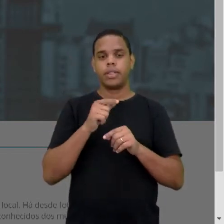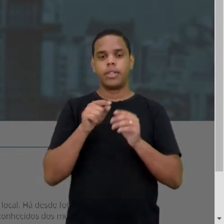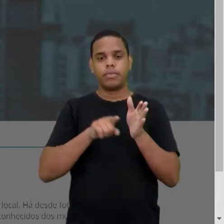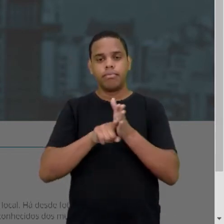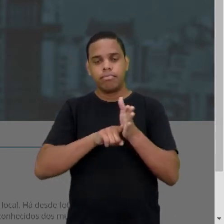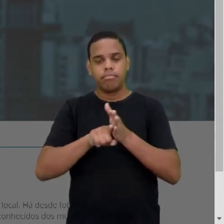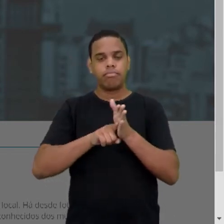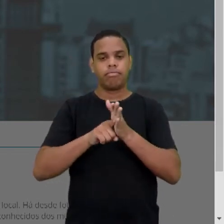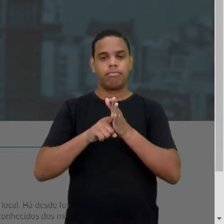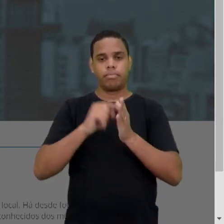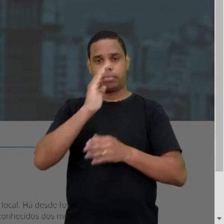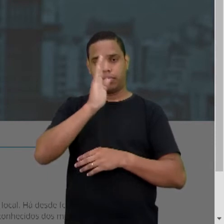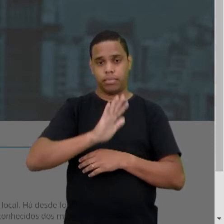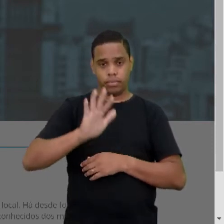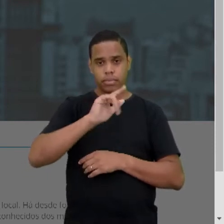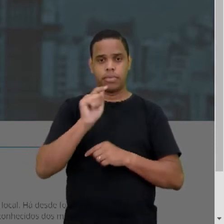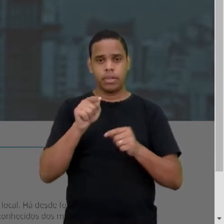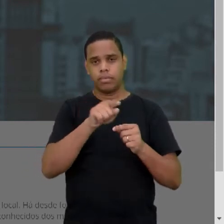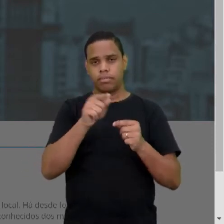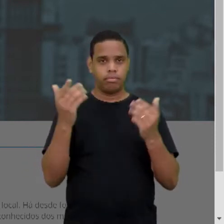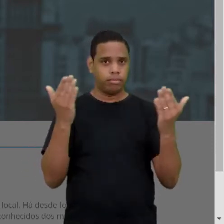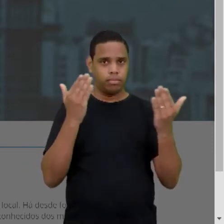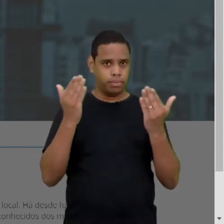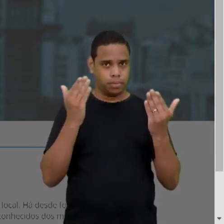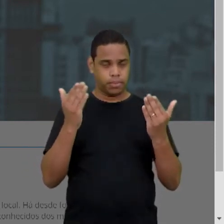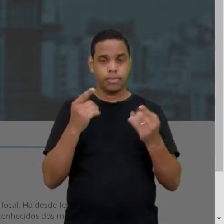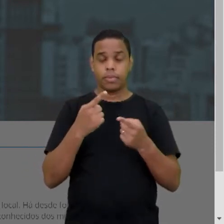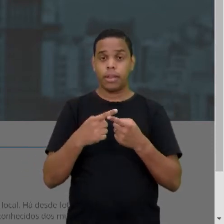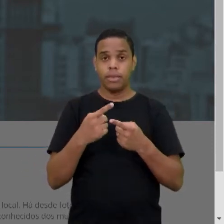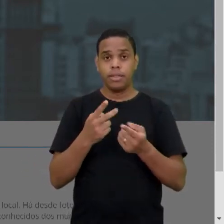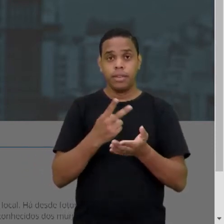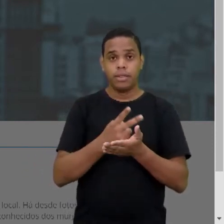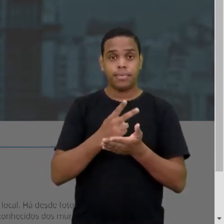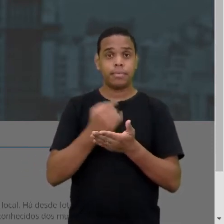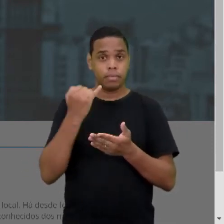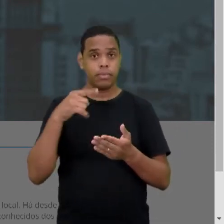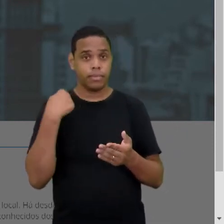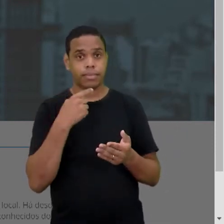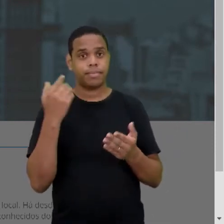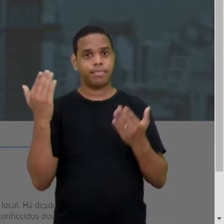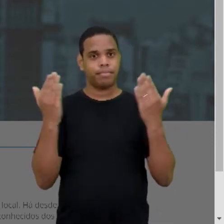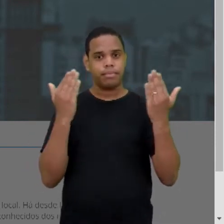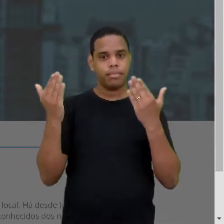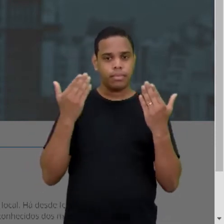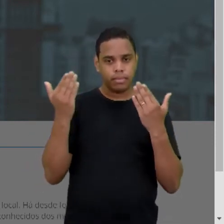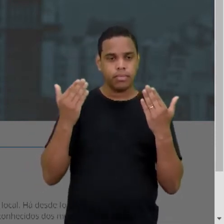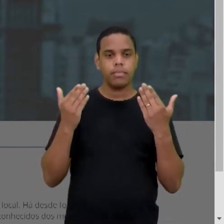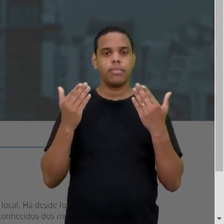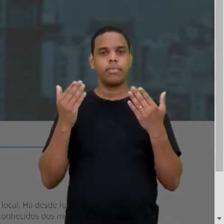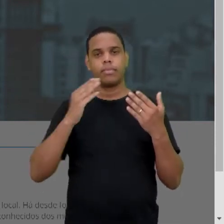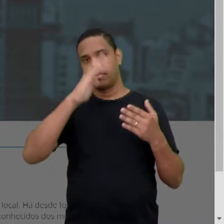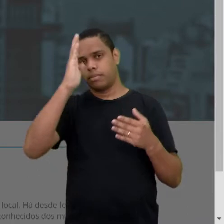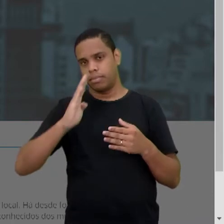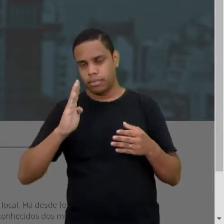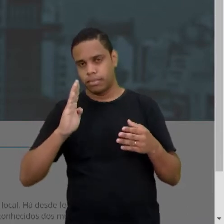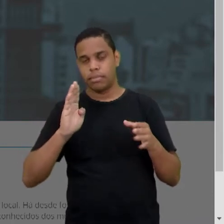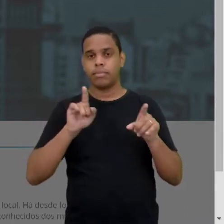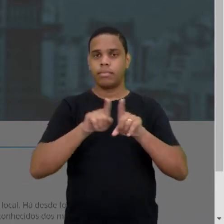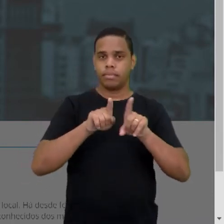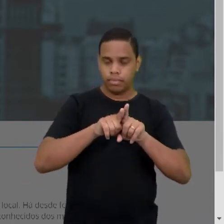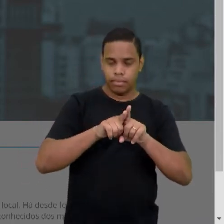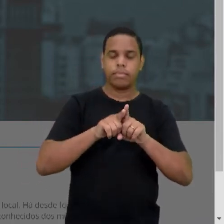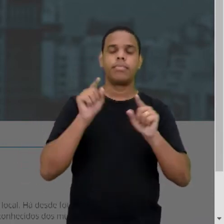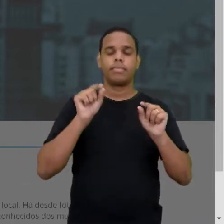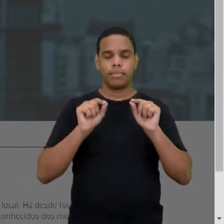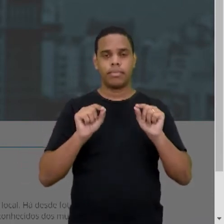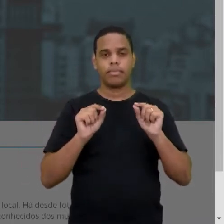até para vocês fazerem aí uma comparação. Porque é sempre interessante a gente fazer comparação de dados do Brasil com